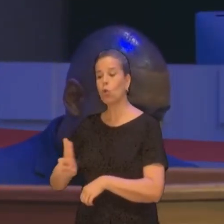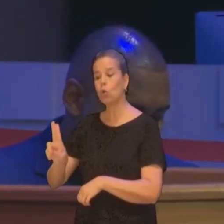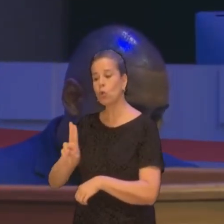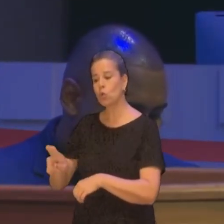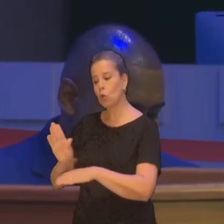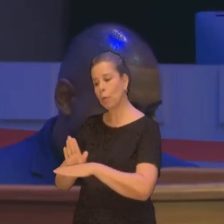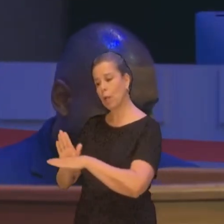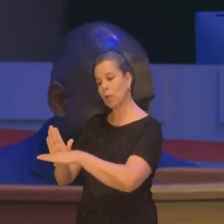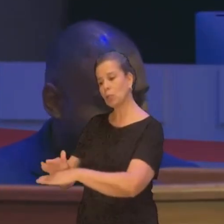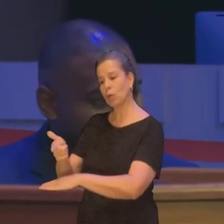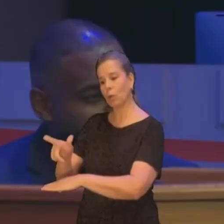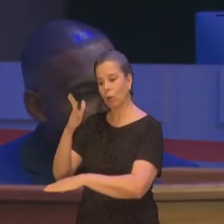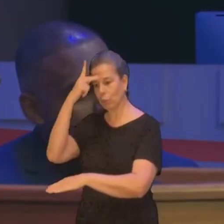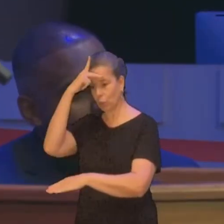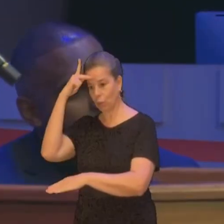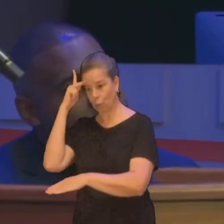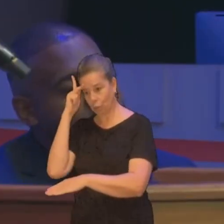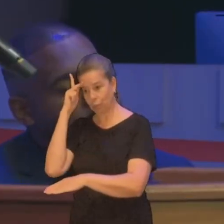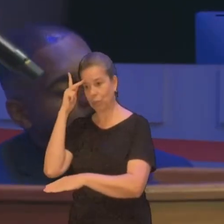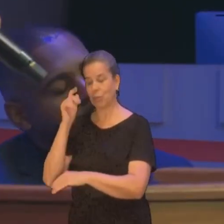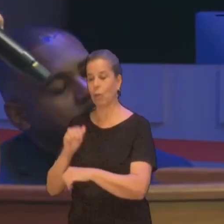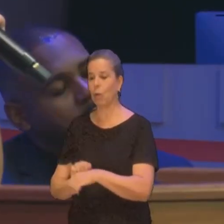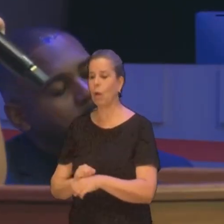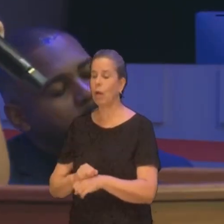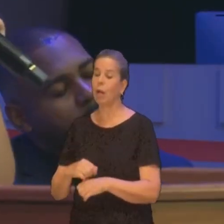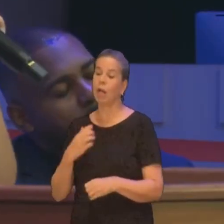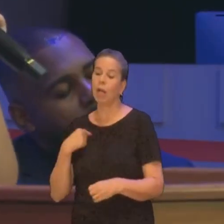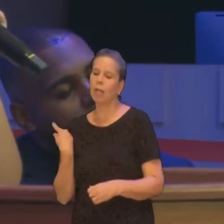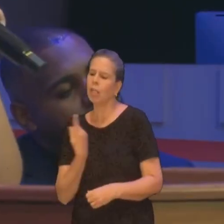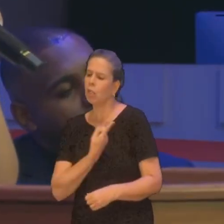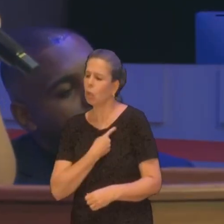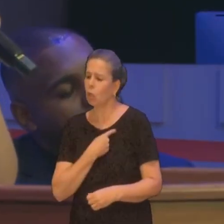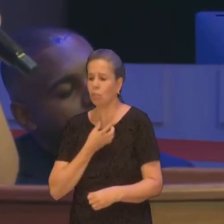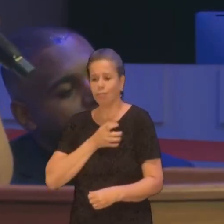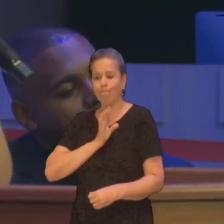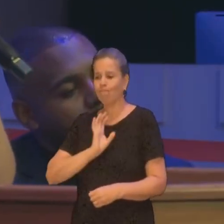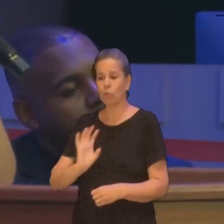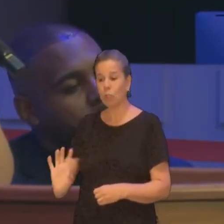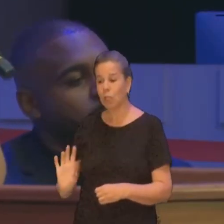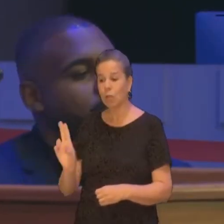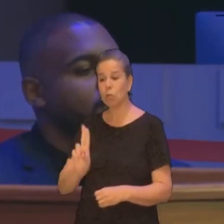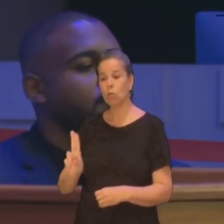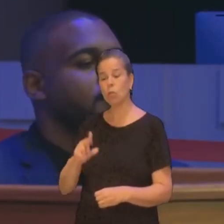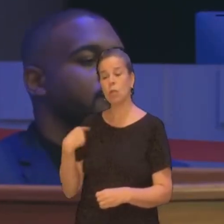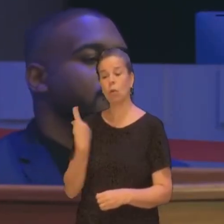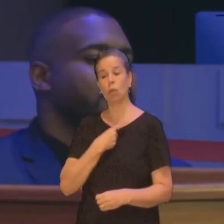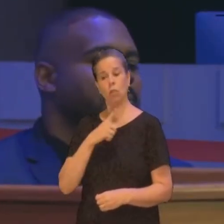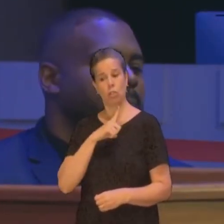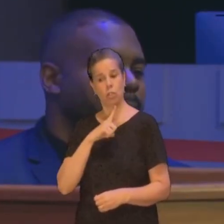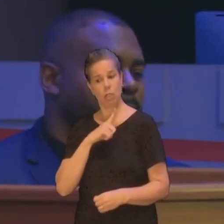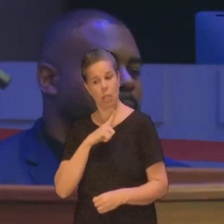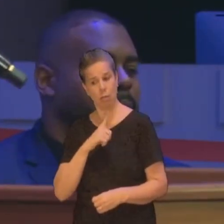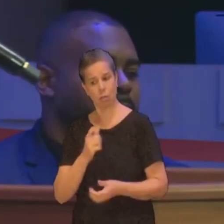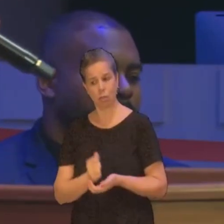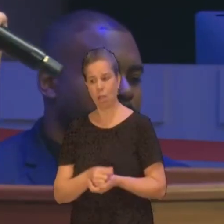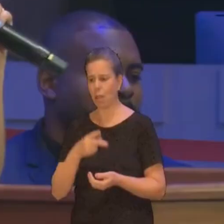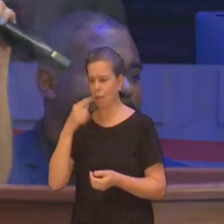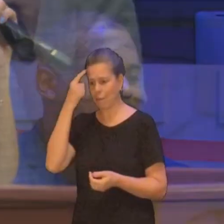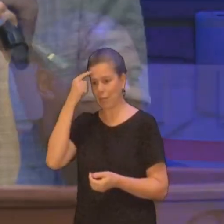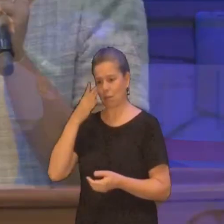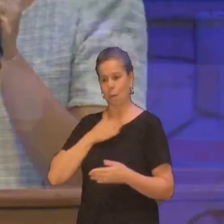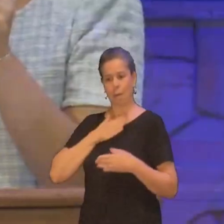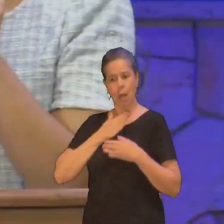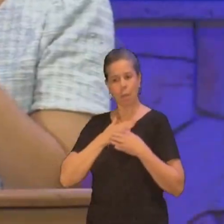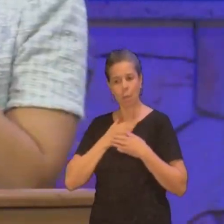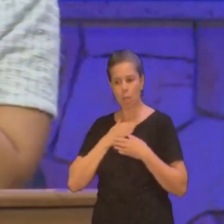poder ajudar. E quantas vezes nós não queremos usar o que nós temos, porque nós somos, isso é para mim, em